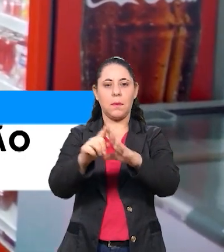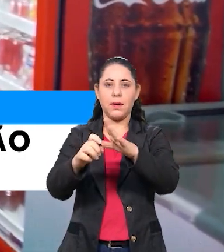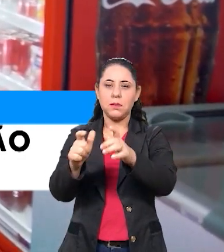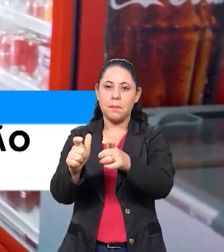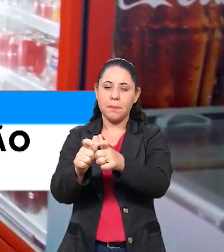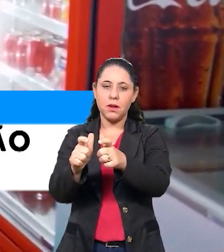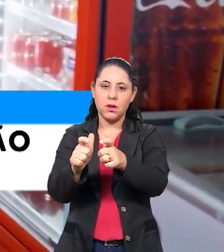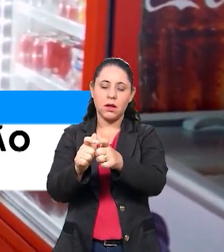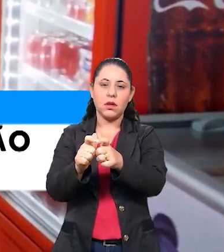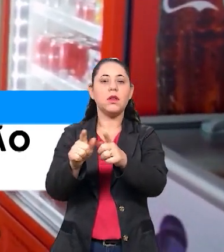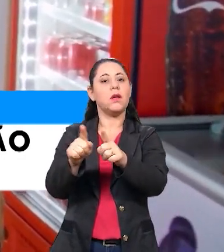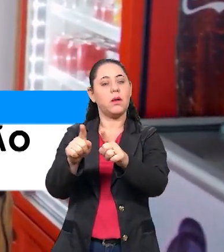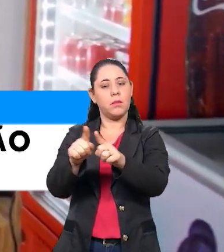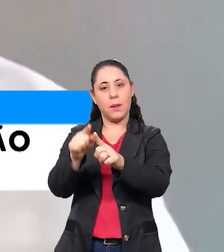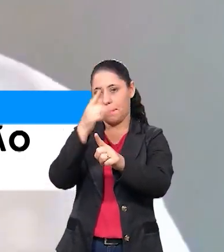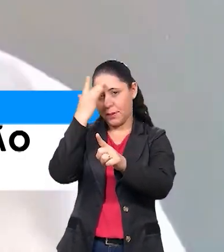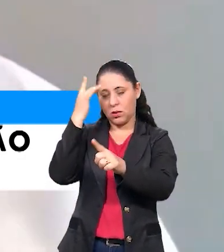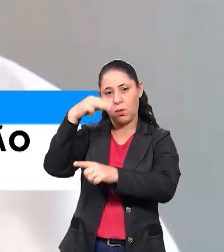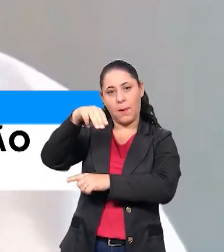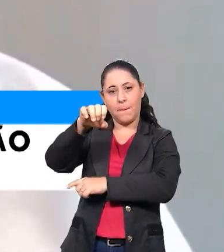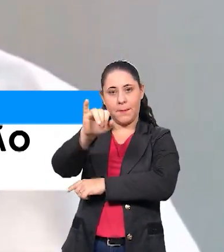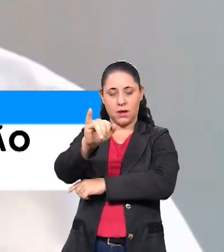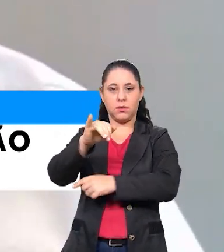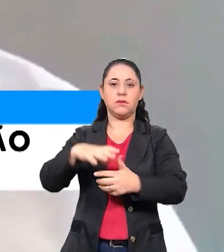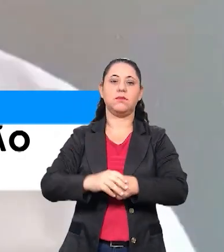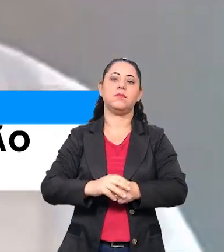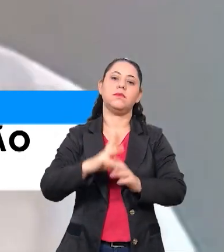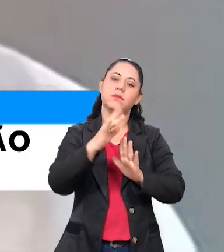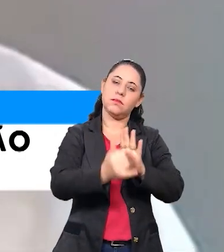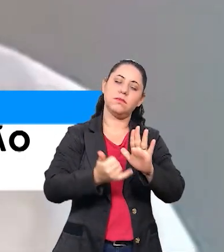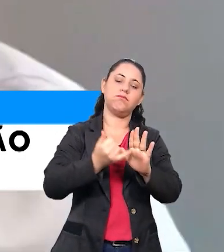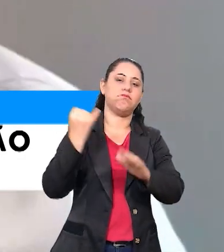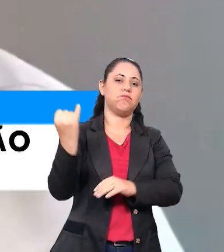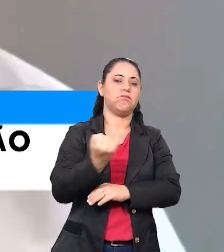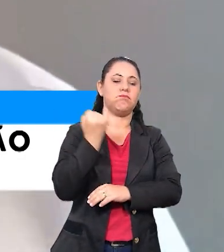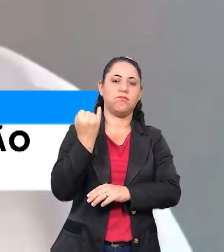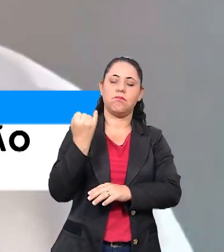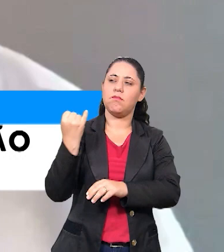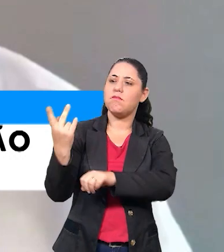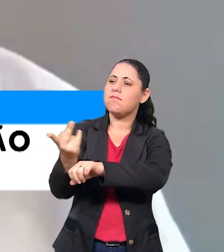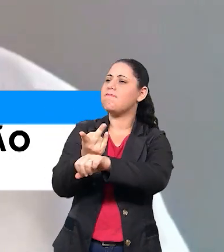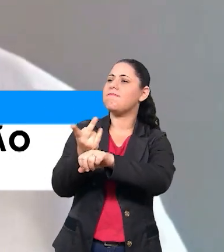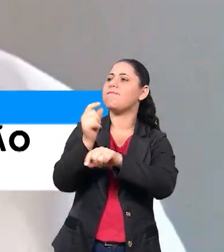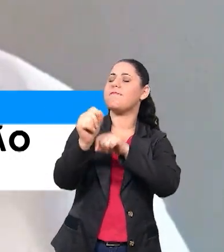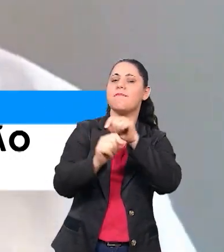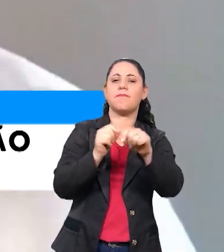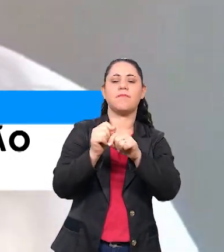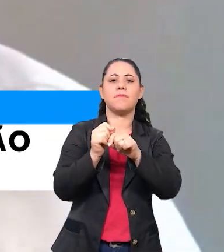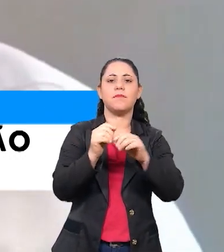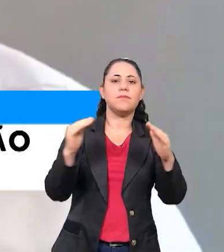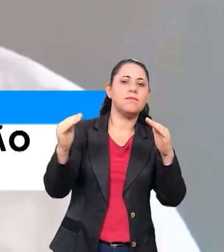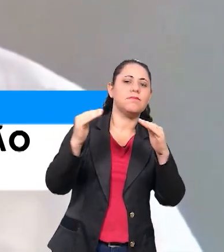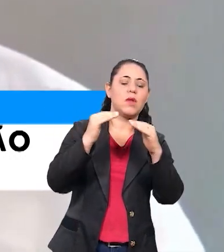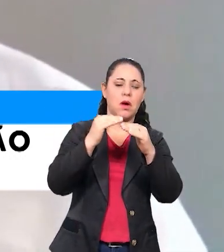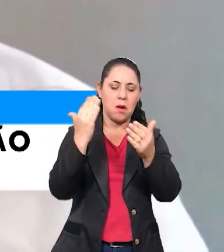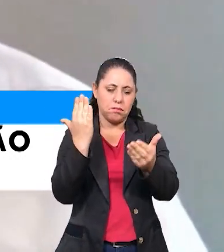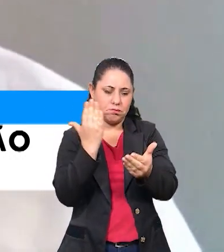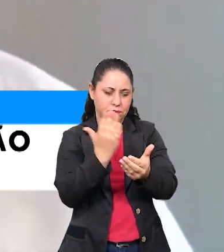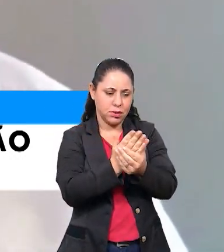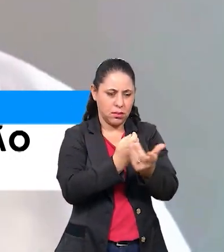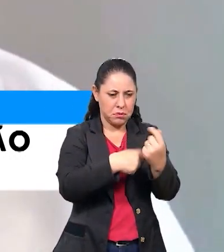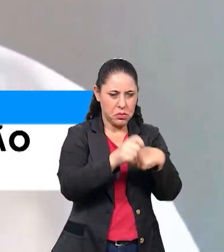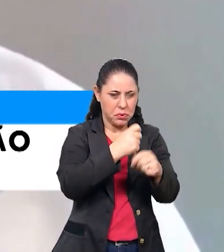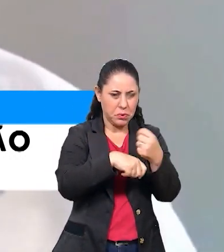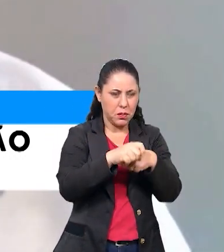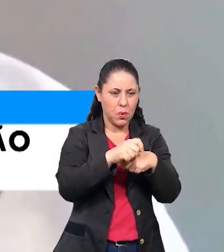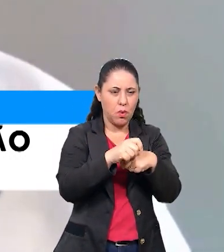Microempreendedor Individual, o MEI. O projeto é importante, ele busca desburocratizar e simplificar o processo